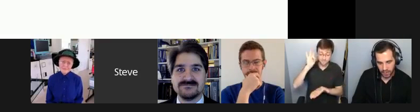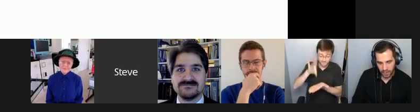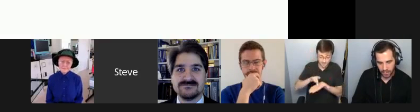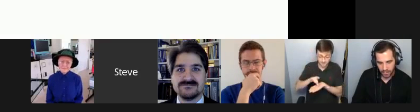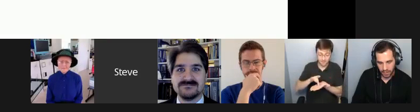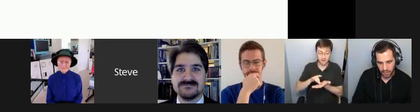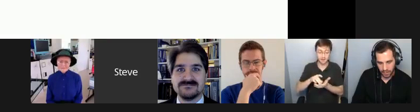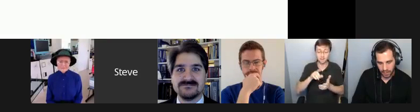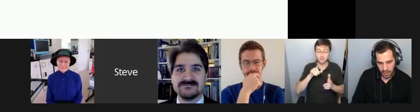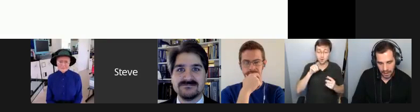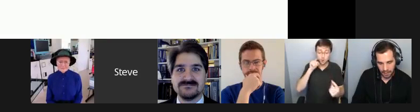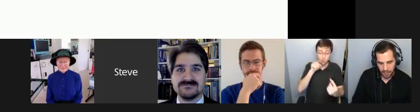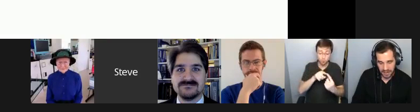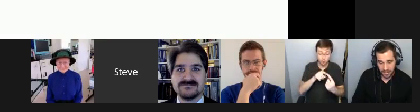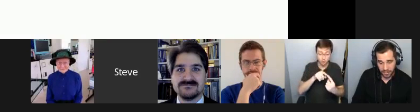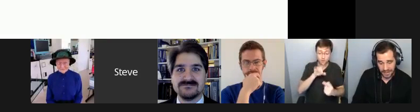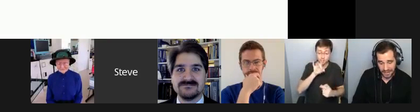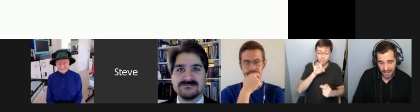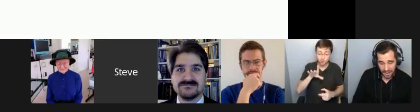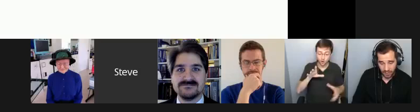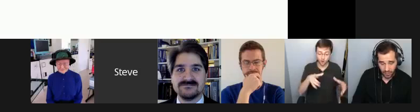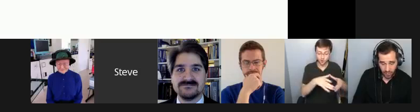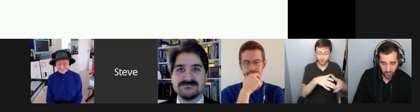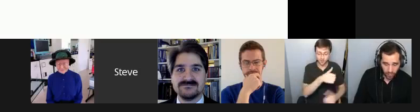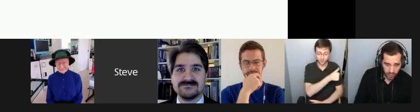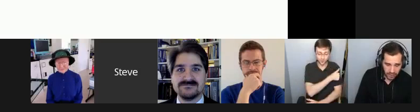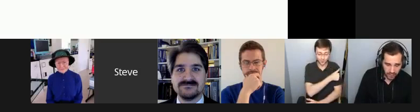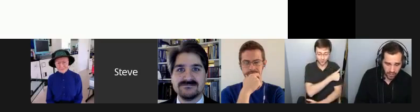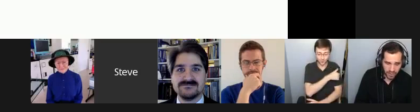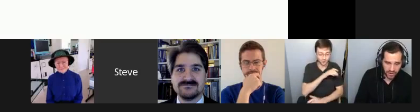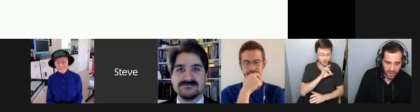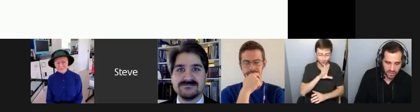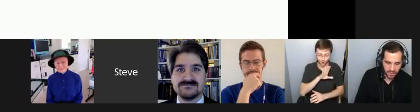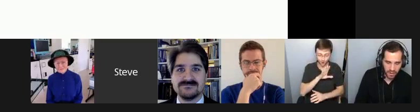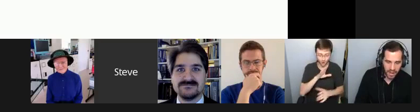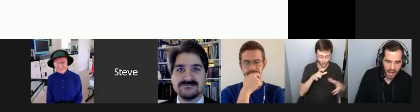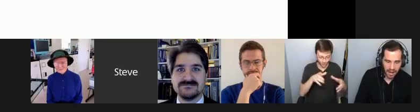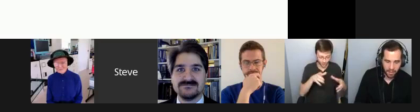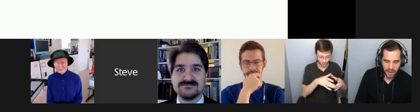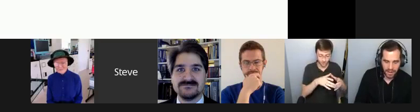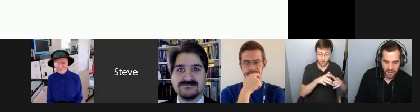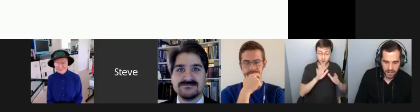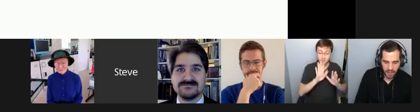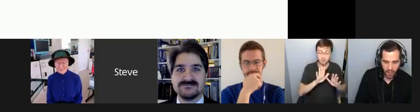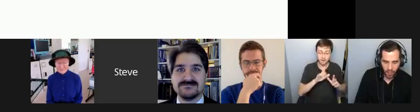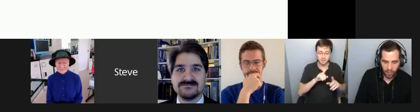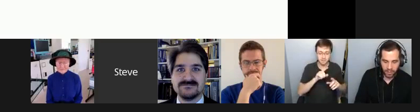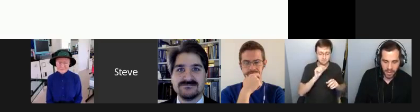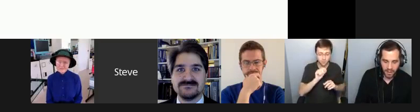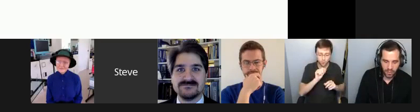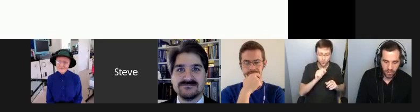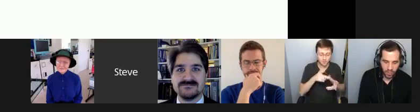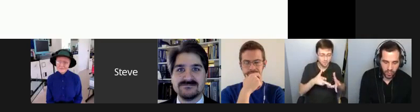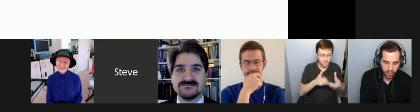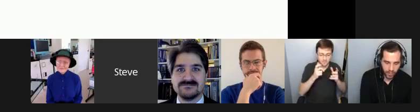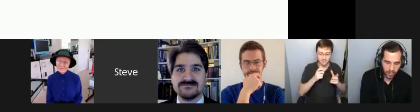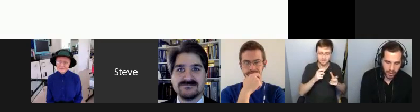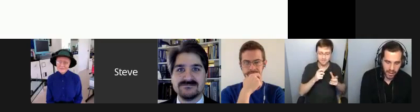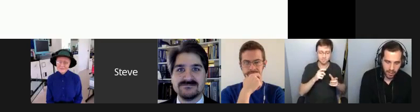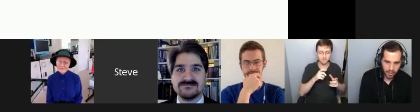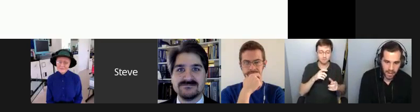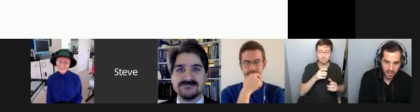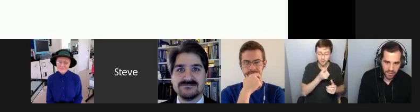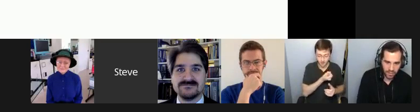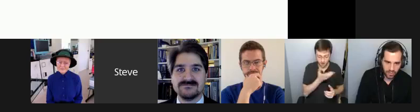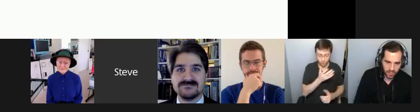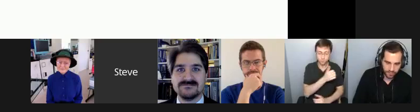estudo, na minha pesquisa de mestrado, o objetivo era apenas o primeiro grupo,